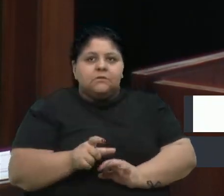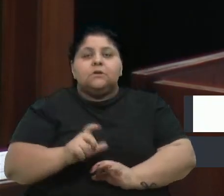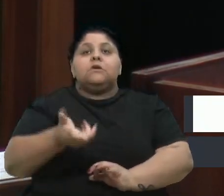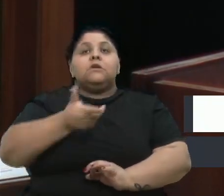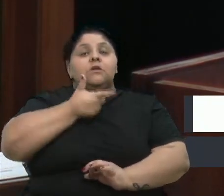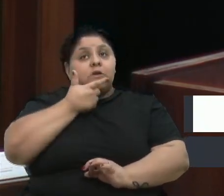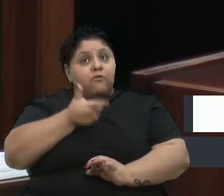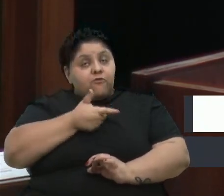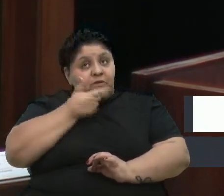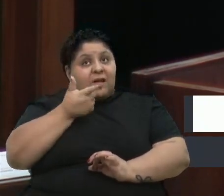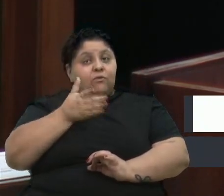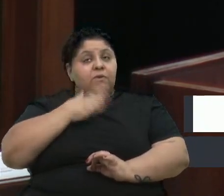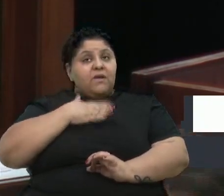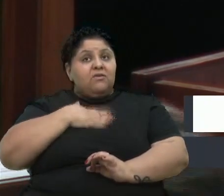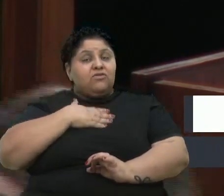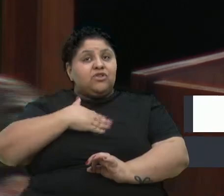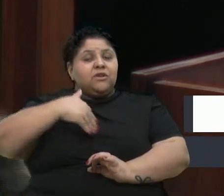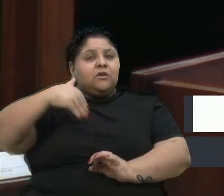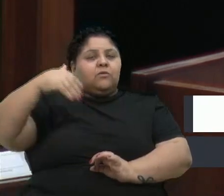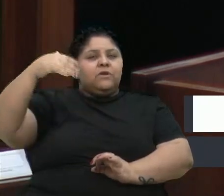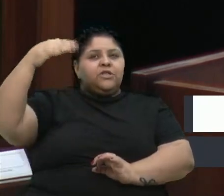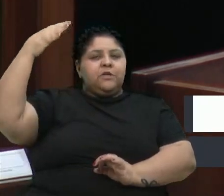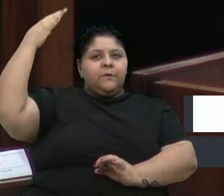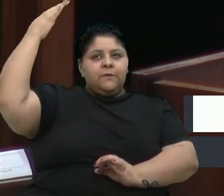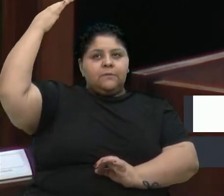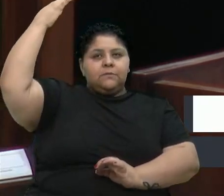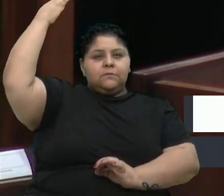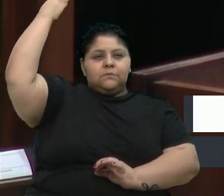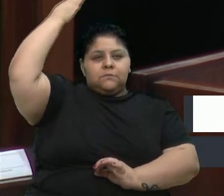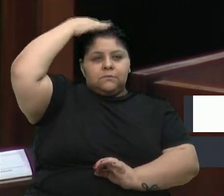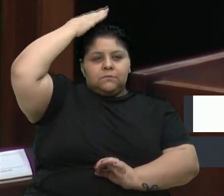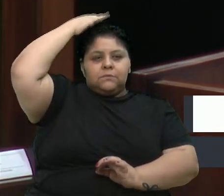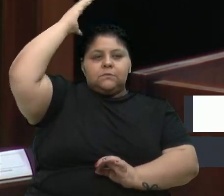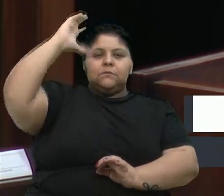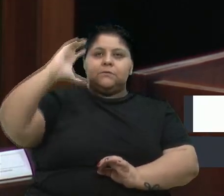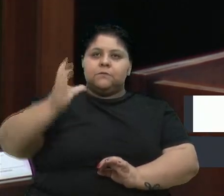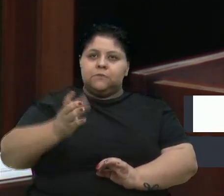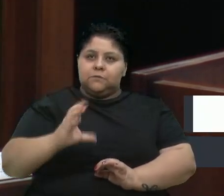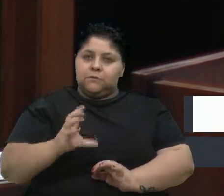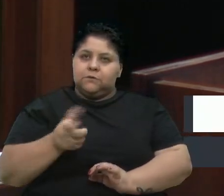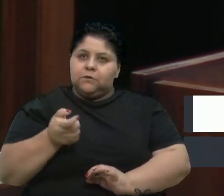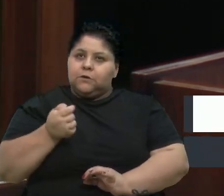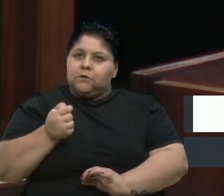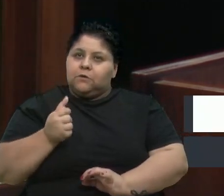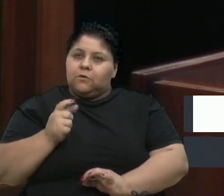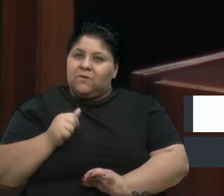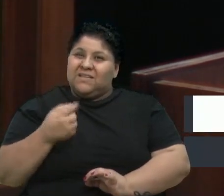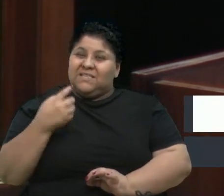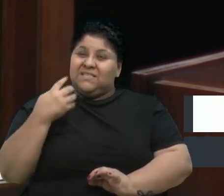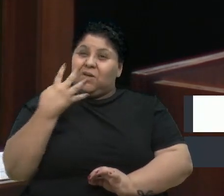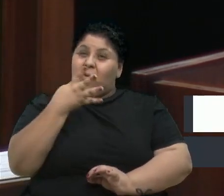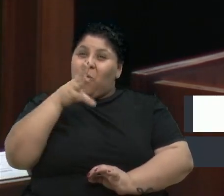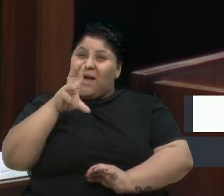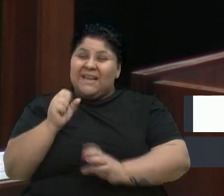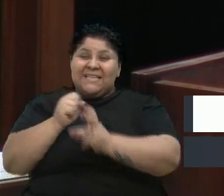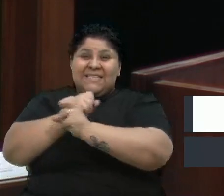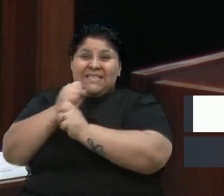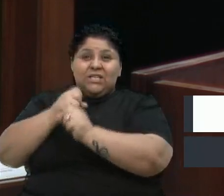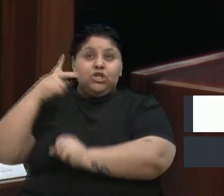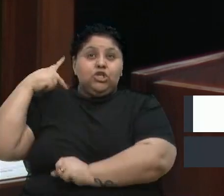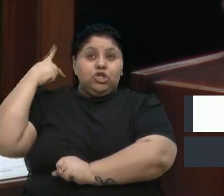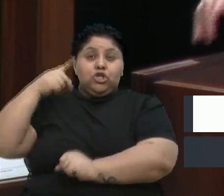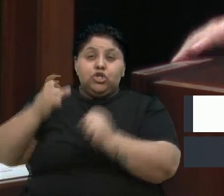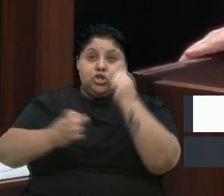em Curitiba, que é uma cidade com quase 4 décadas de política de segurança alimentar, onde